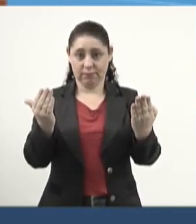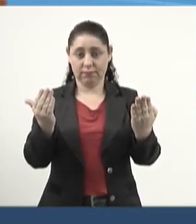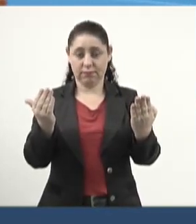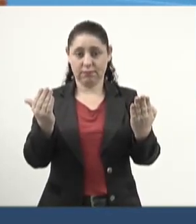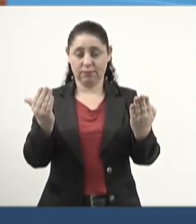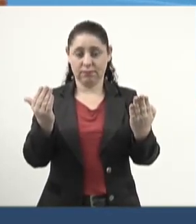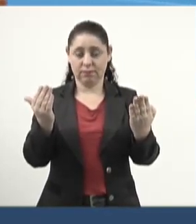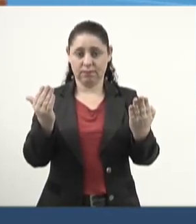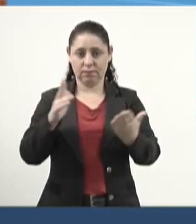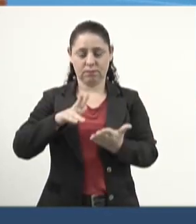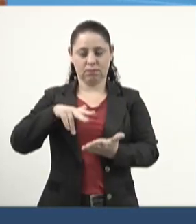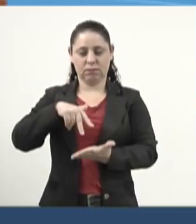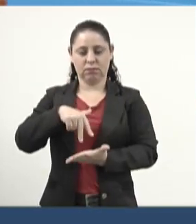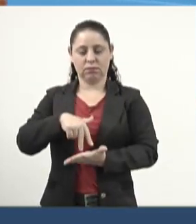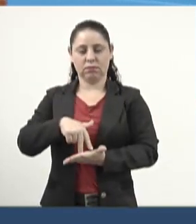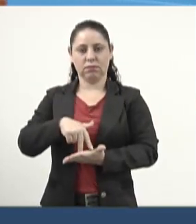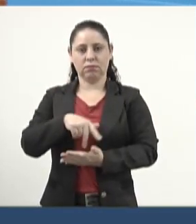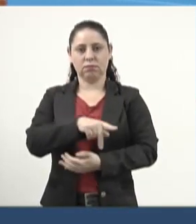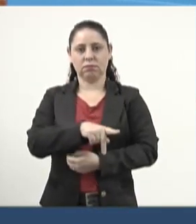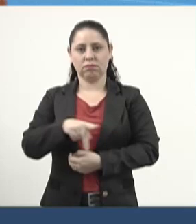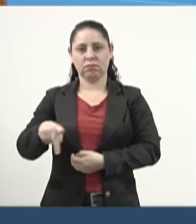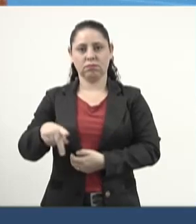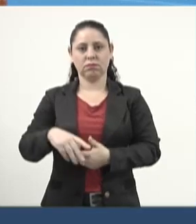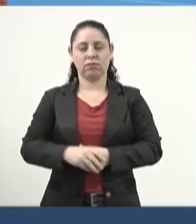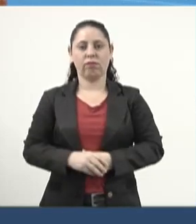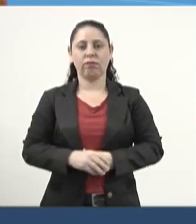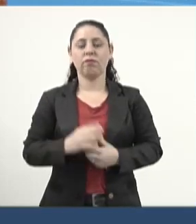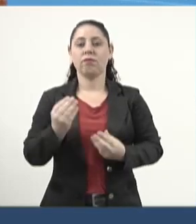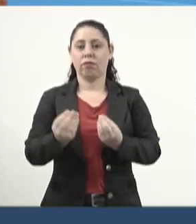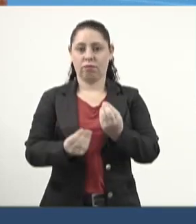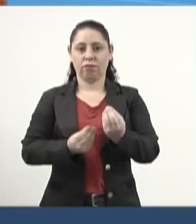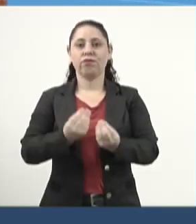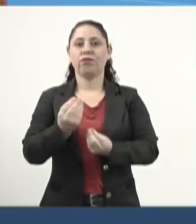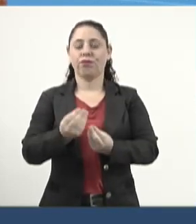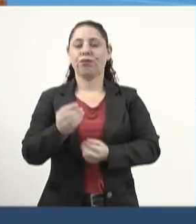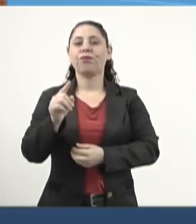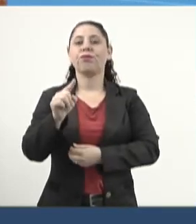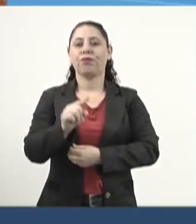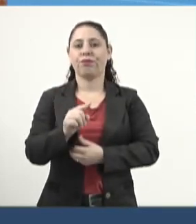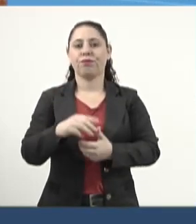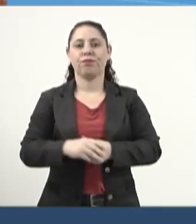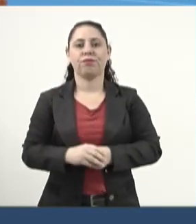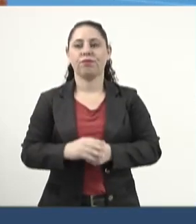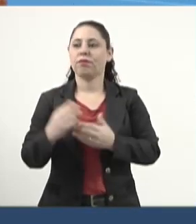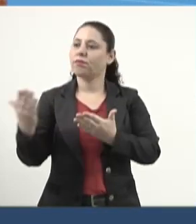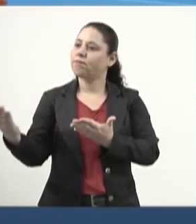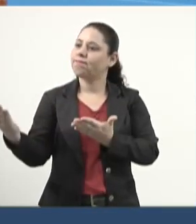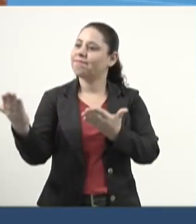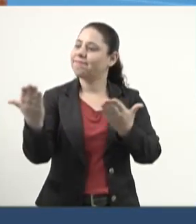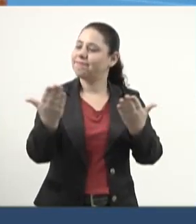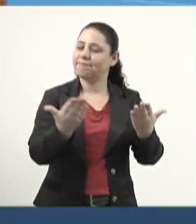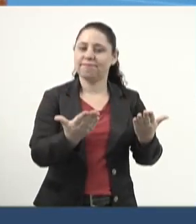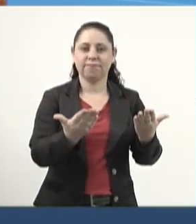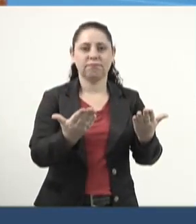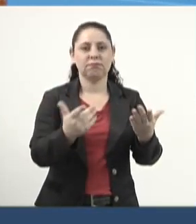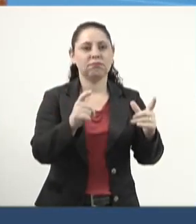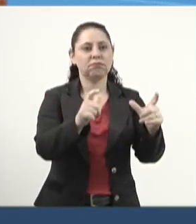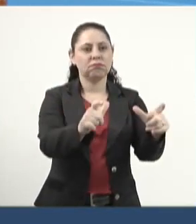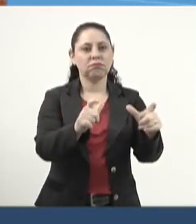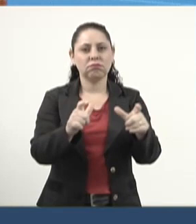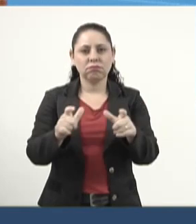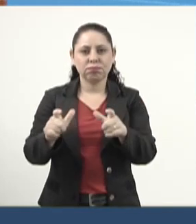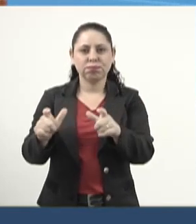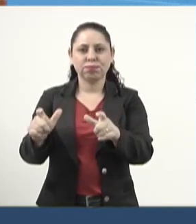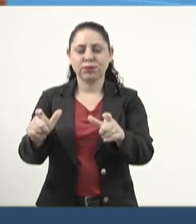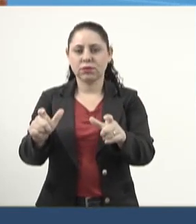da postura do nosso presidente e da forma como ele é recebido